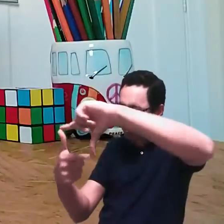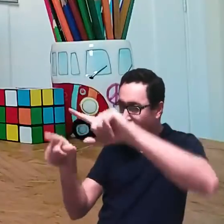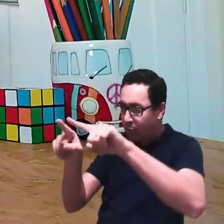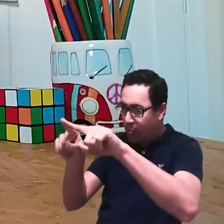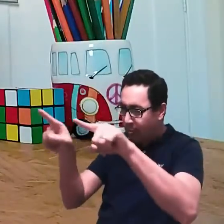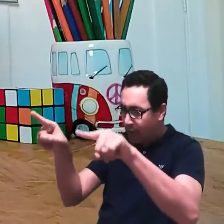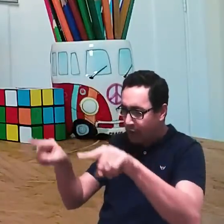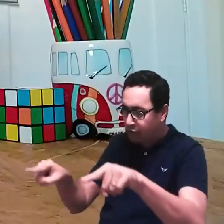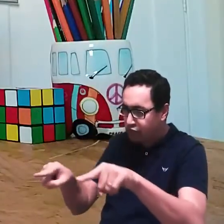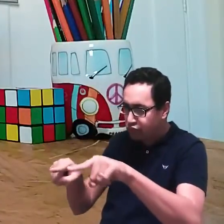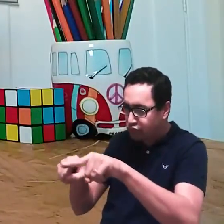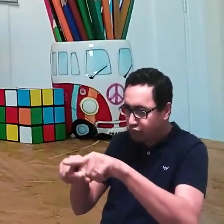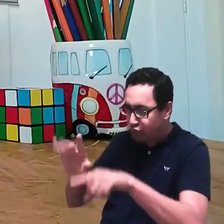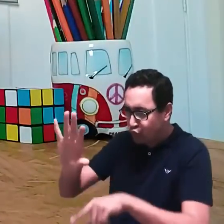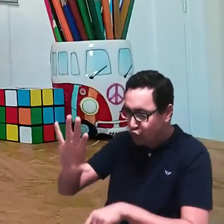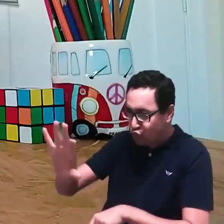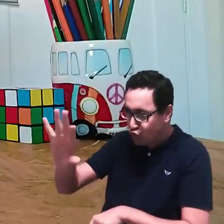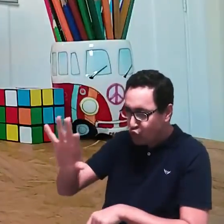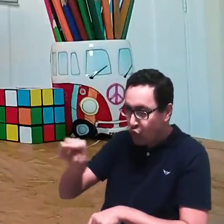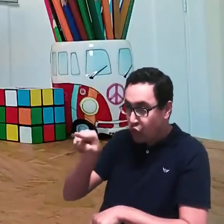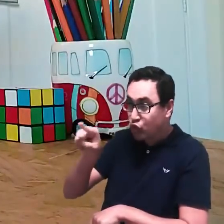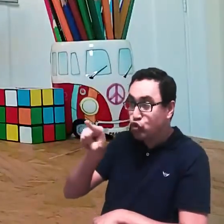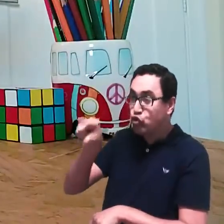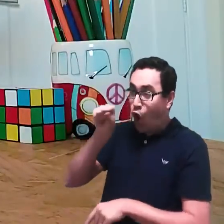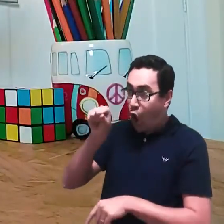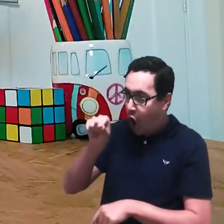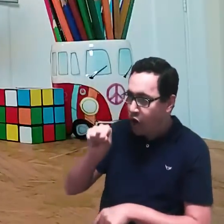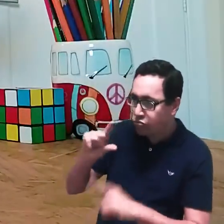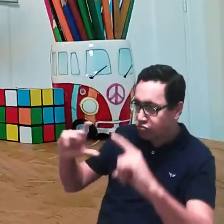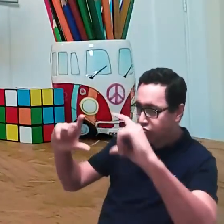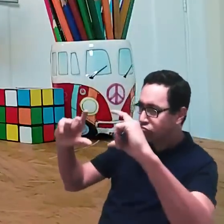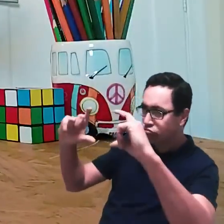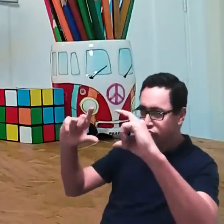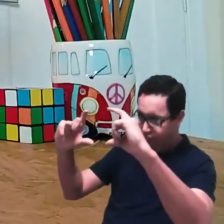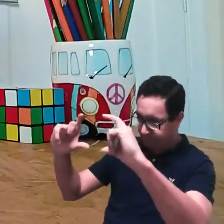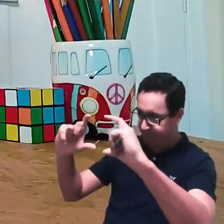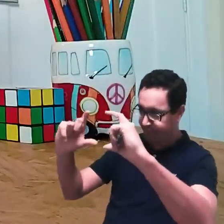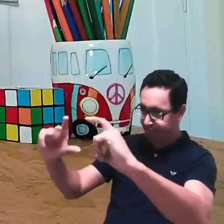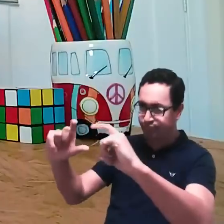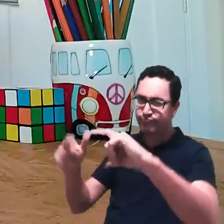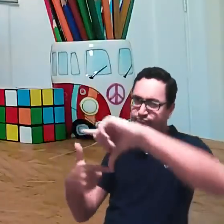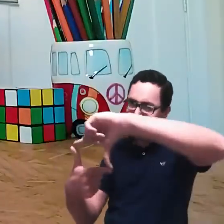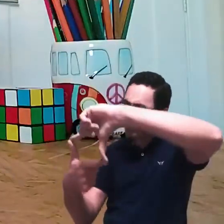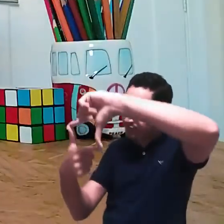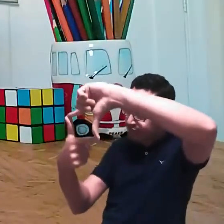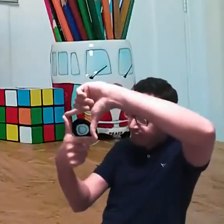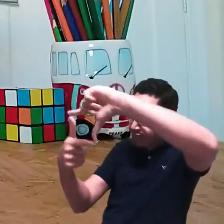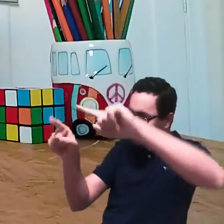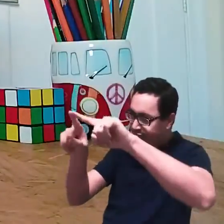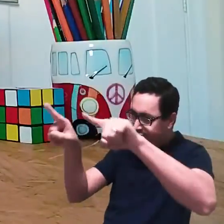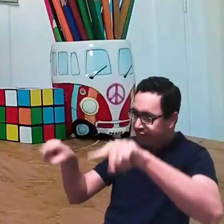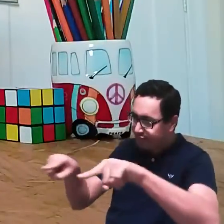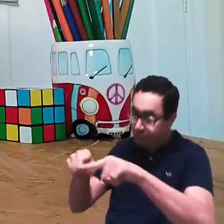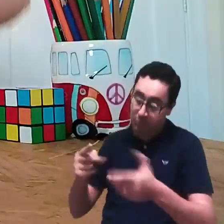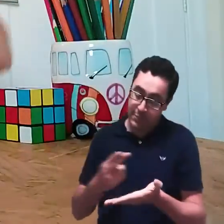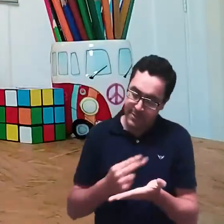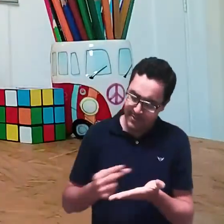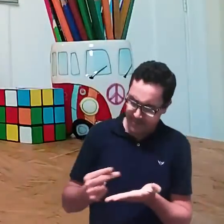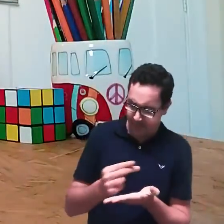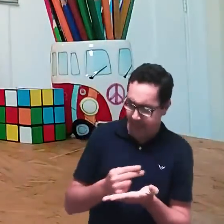desenhar. Tudo que tiver dentro desse retângulo. Desenhar mais coisas, menos coisas, dando